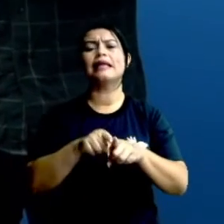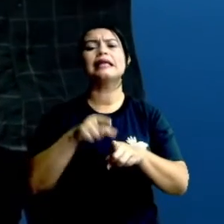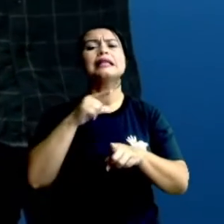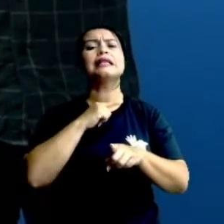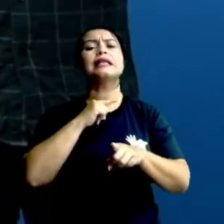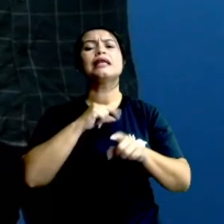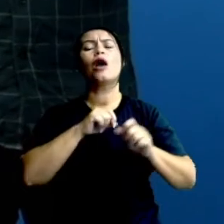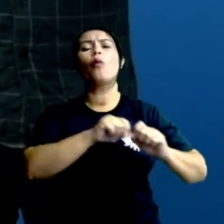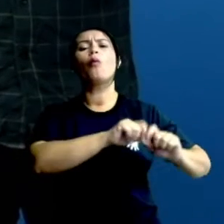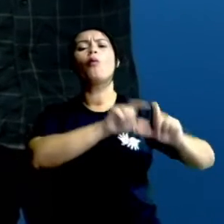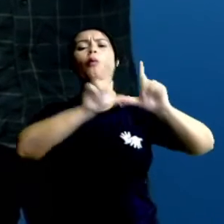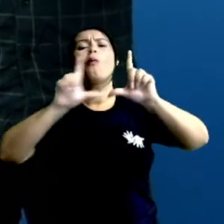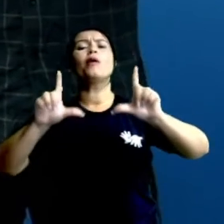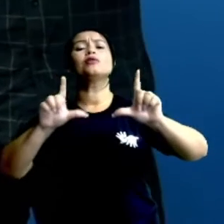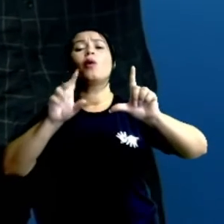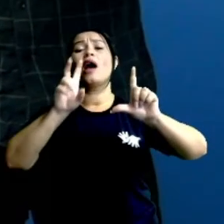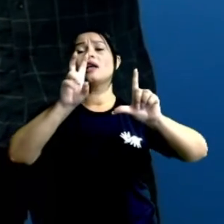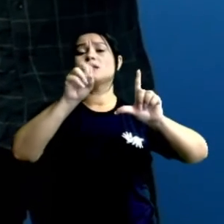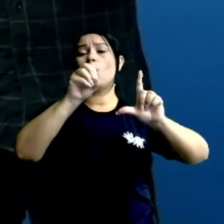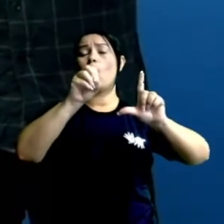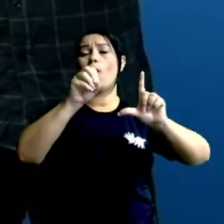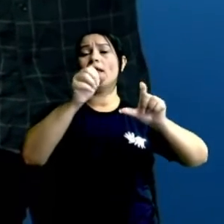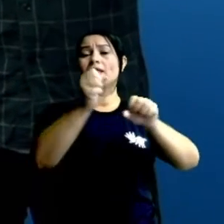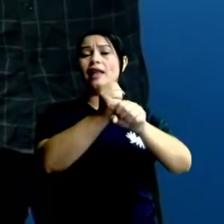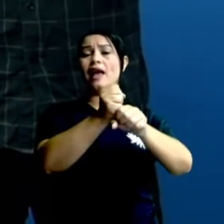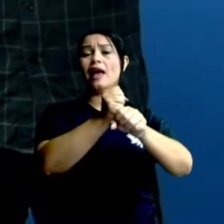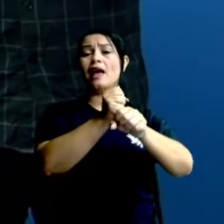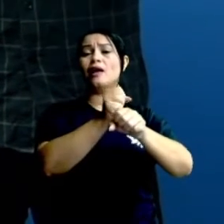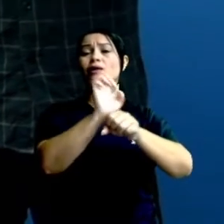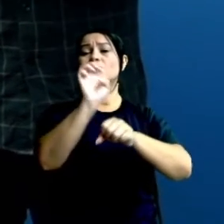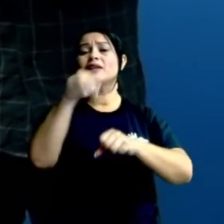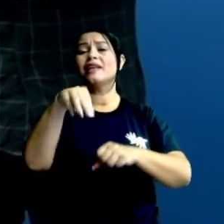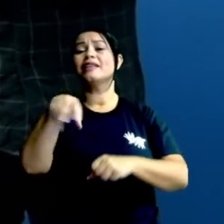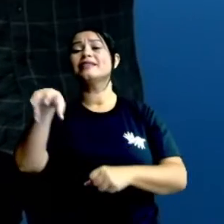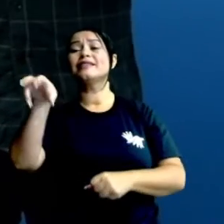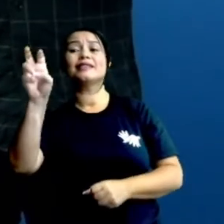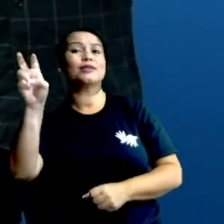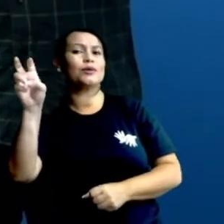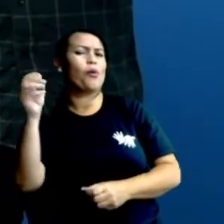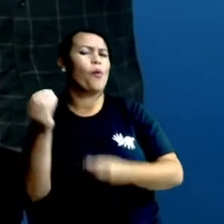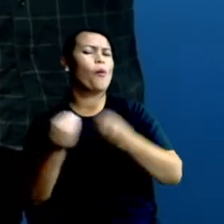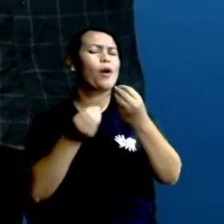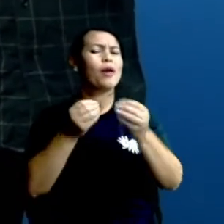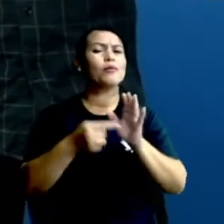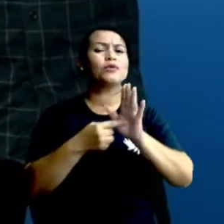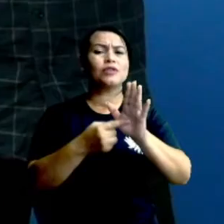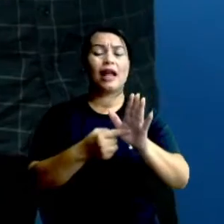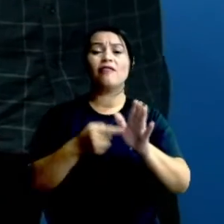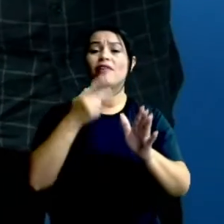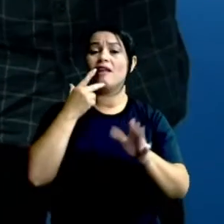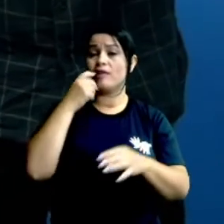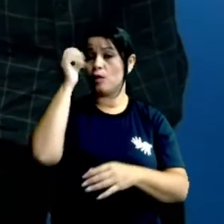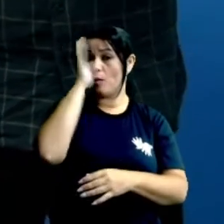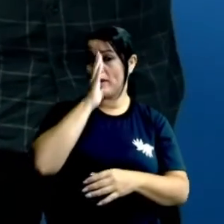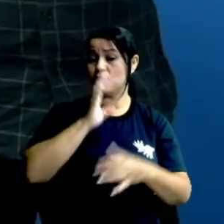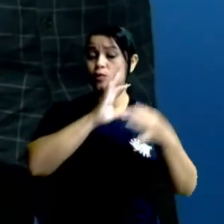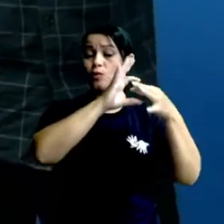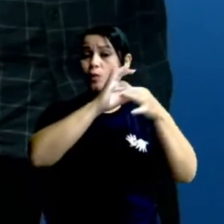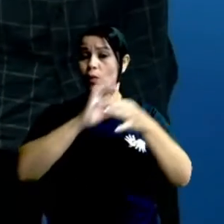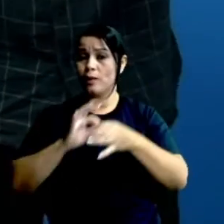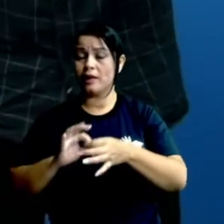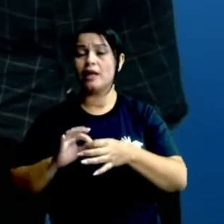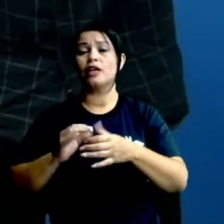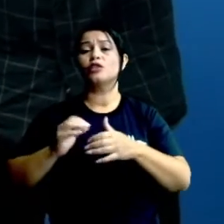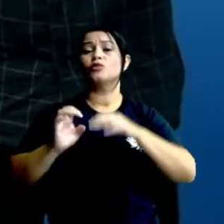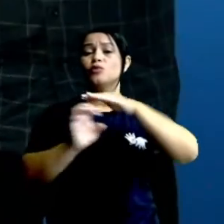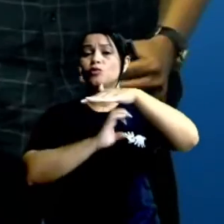dizia assim: 50 anos em 5. O que é que JK queria dizer com isso? É que o Brasil iria avançar no contexto industrial, no